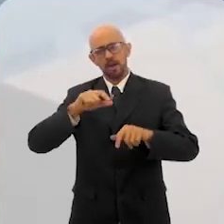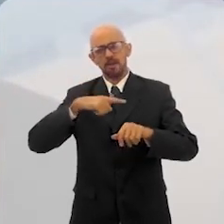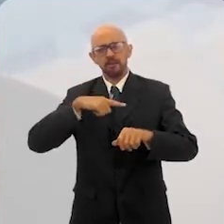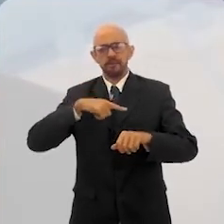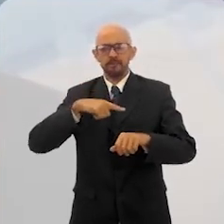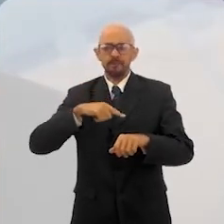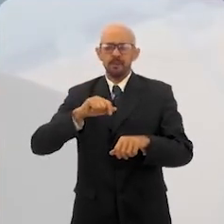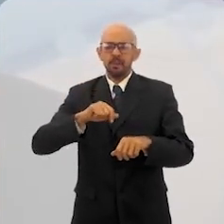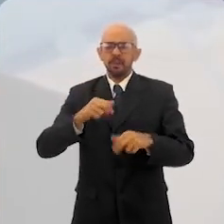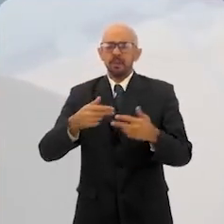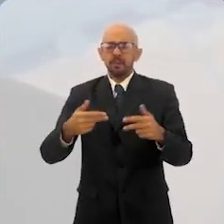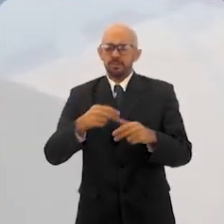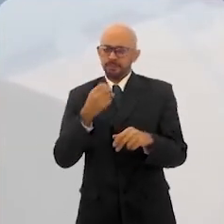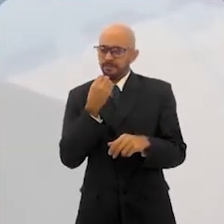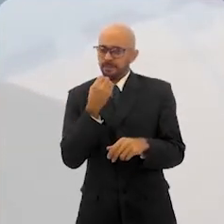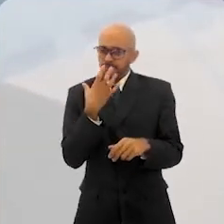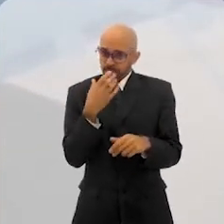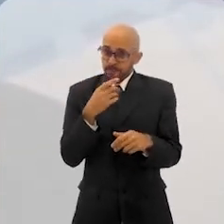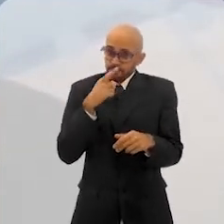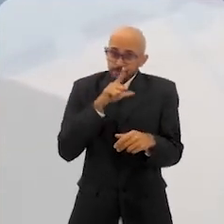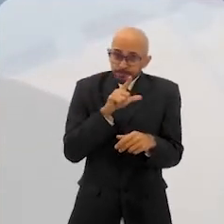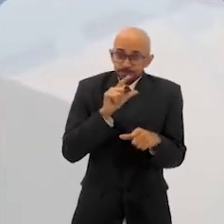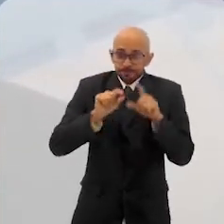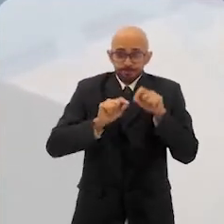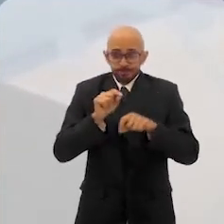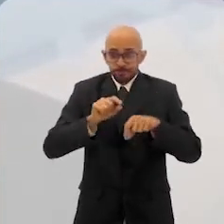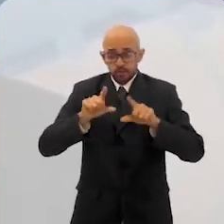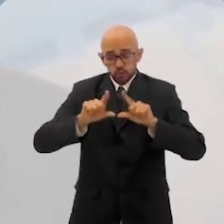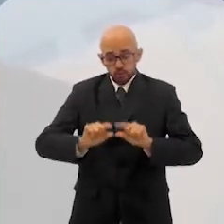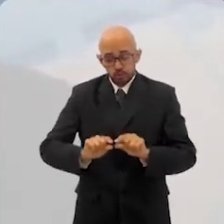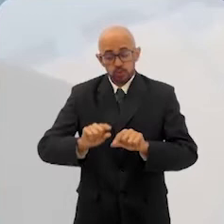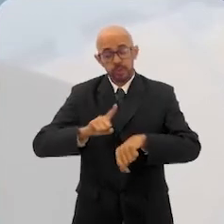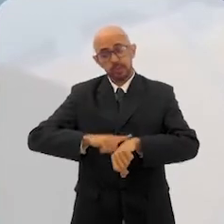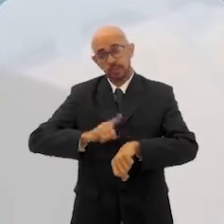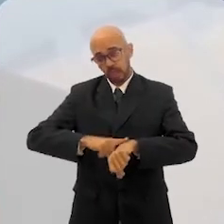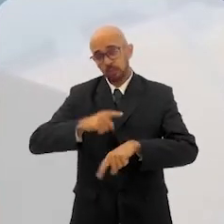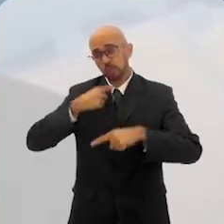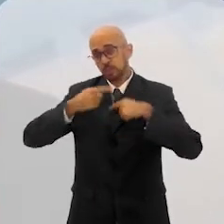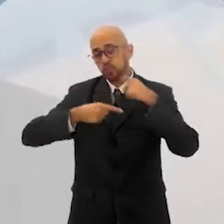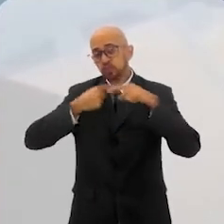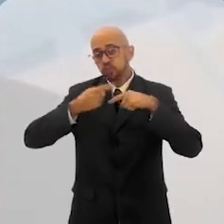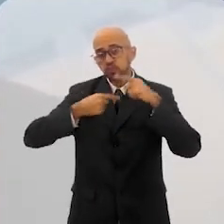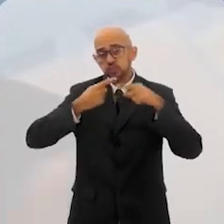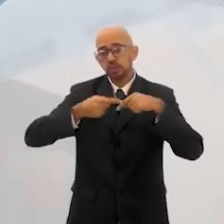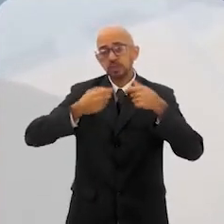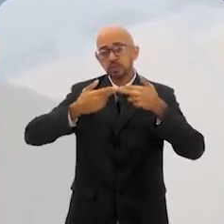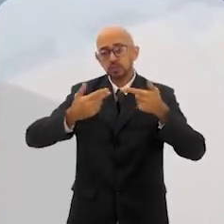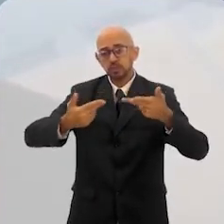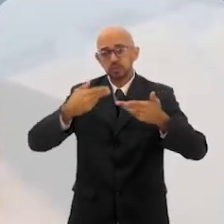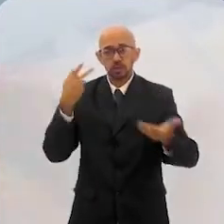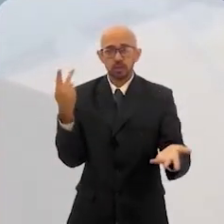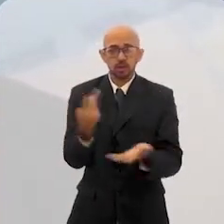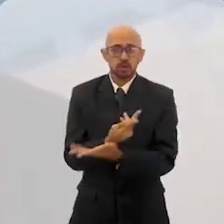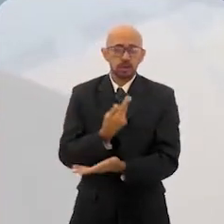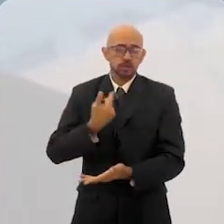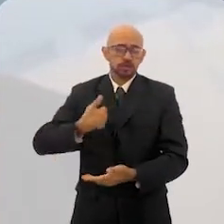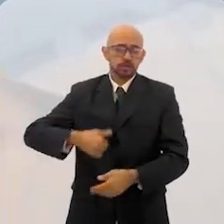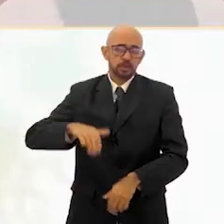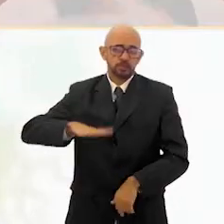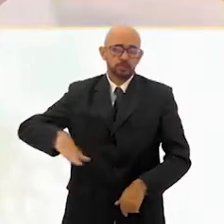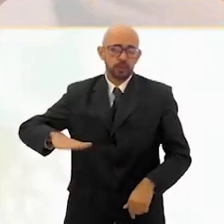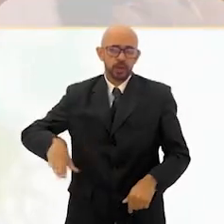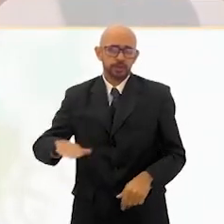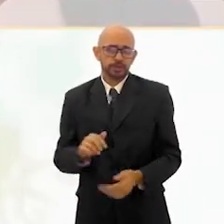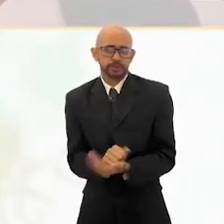que tem uma vantagem, né, de você poder reduzir o tempo das dúvidas em relação às coisas que surgem na sua